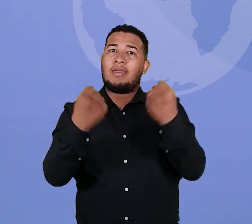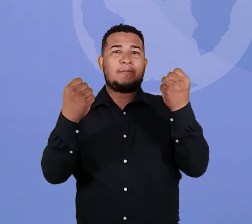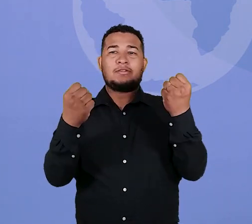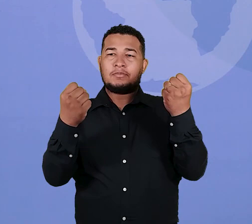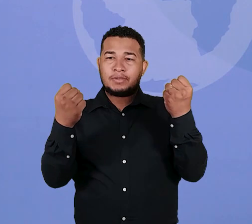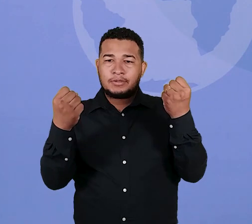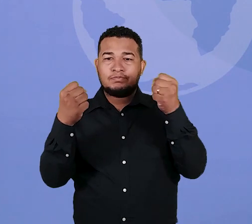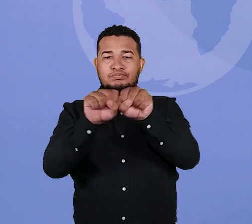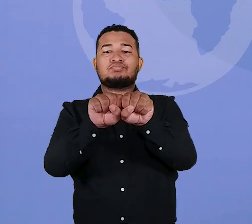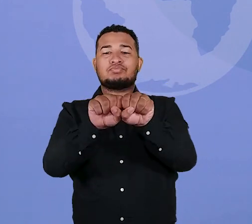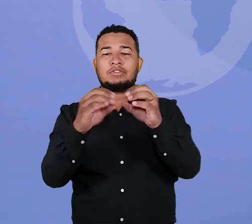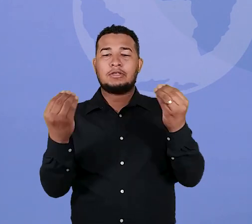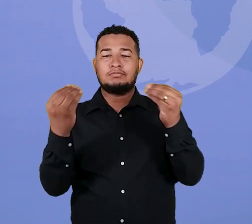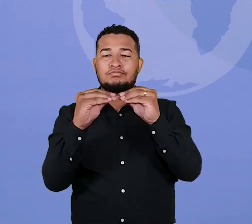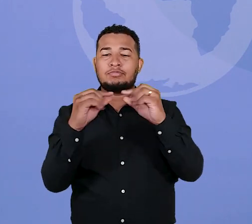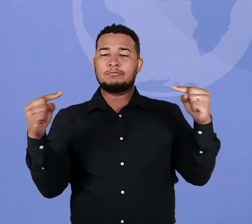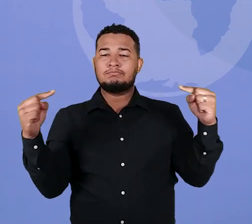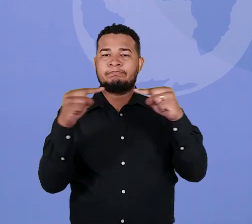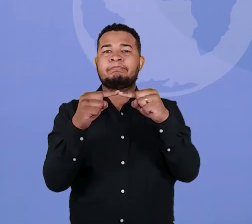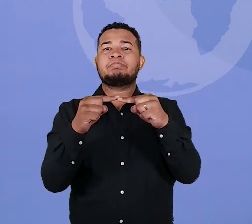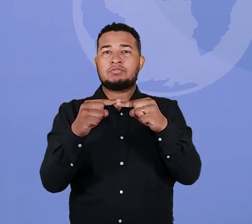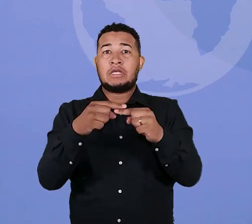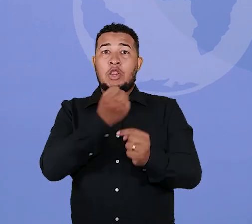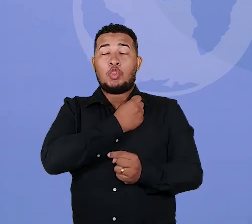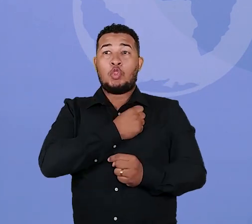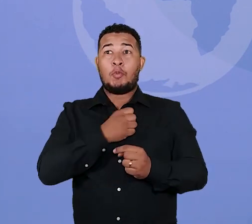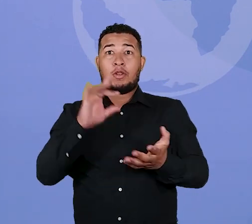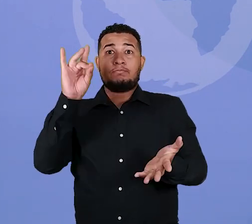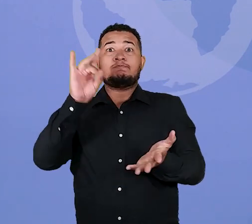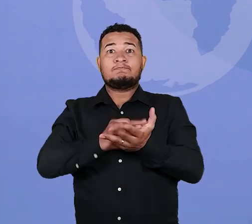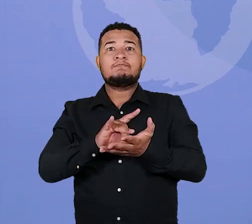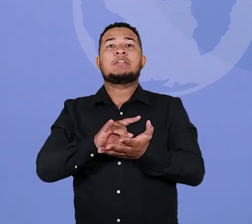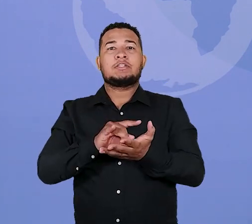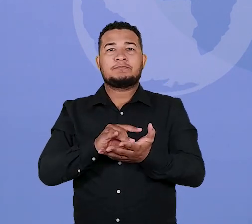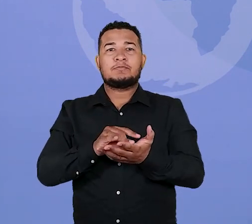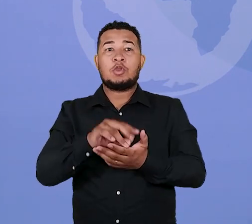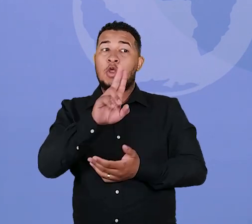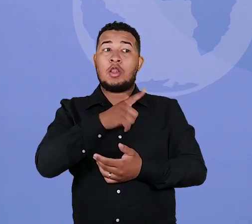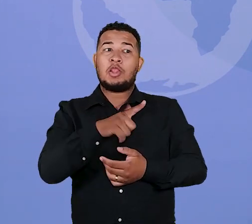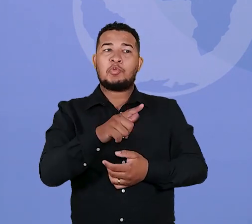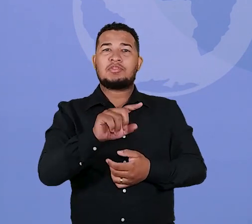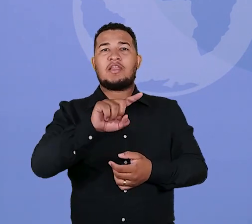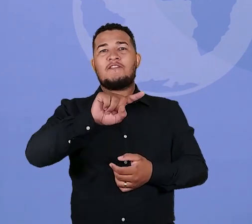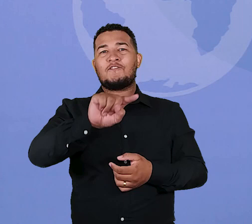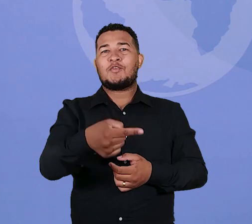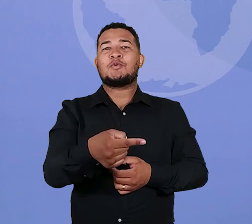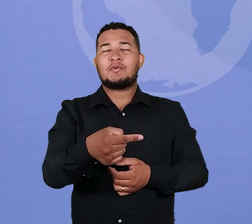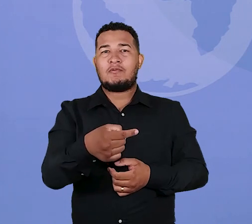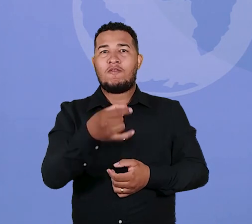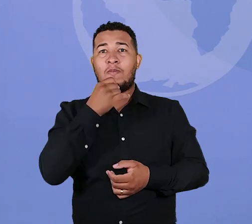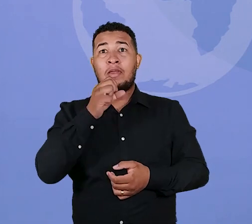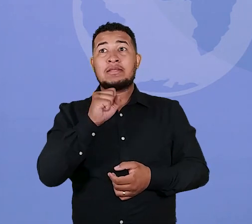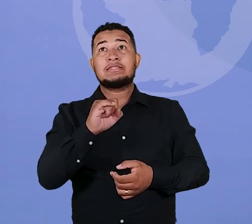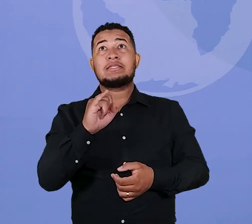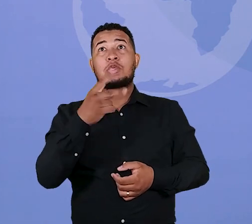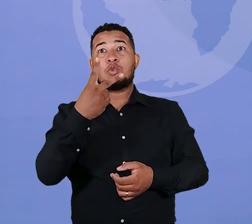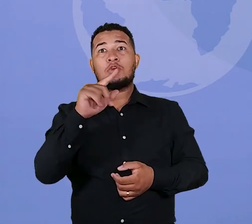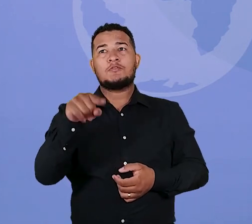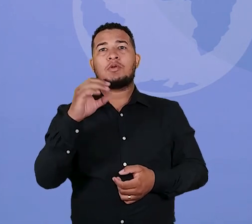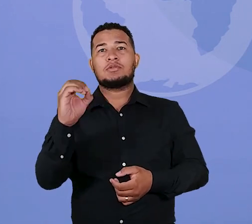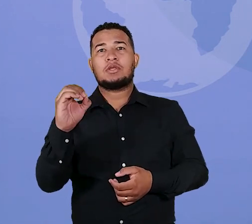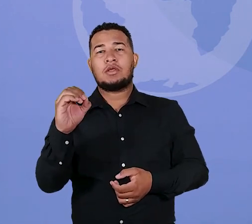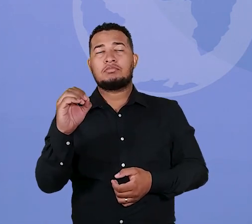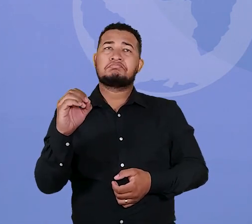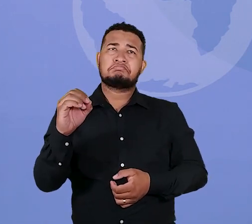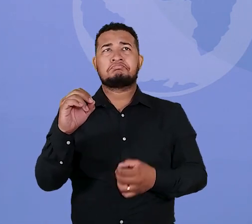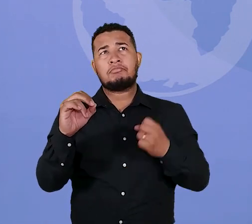não tem os quebradinhos. Número inteiro não tem vírgula. Aí você fala, e se for 2,0?